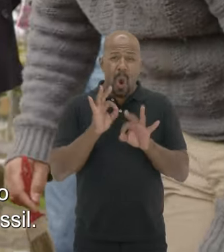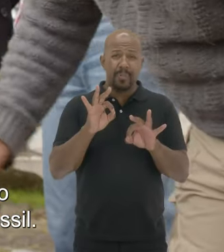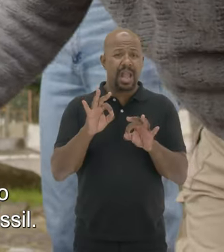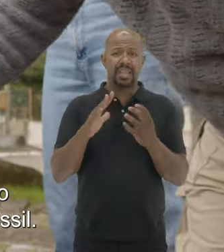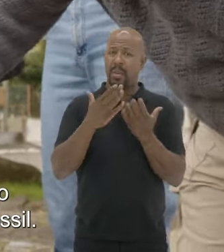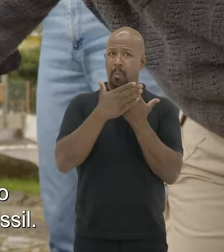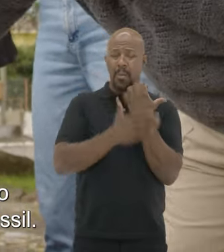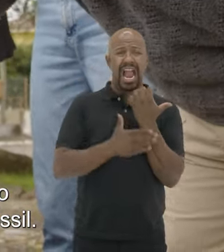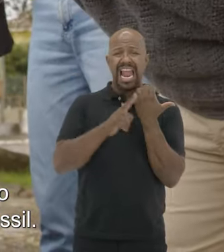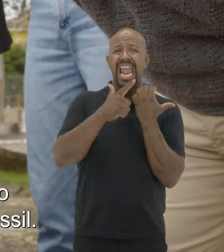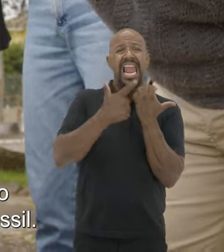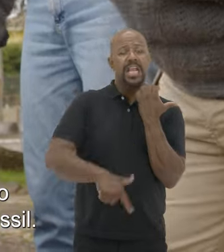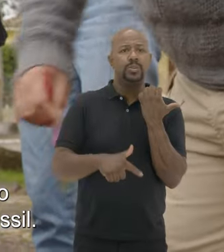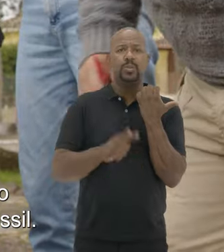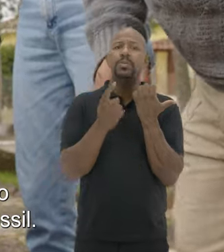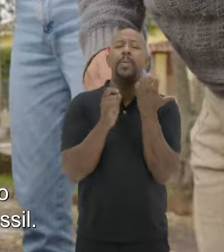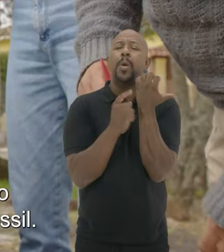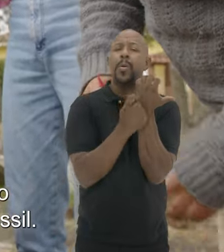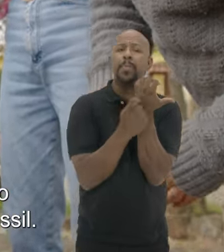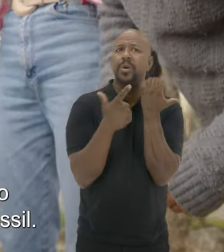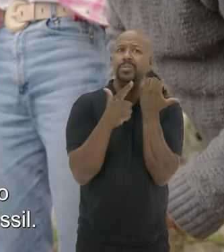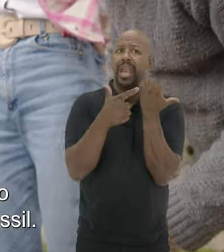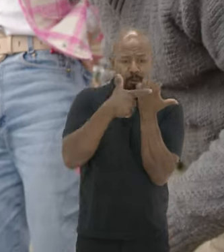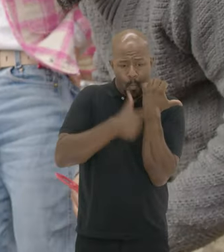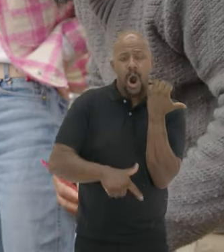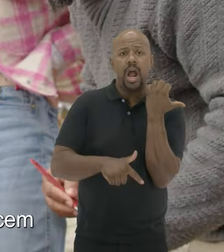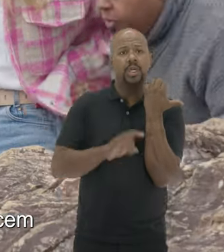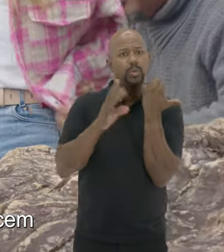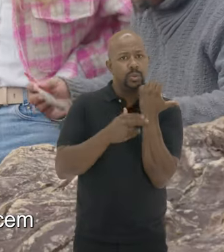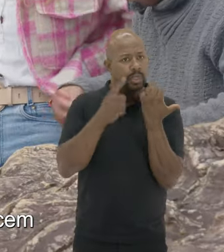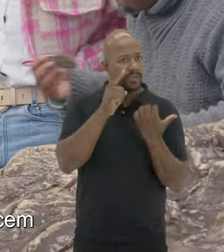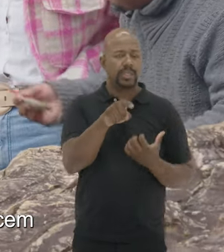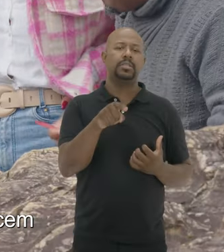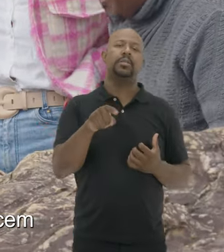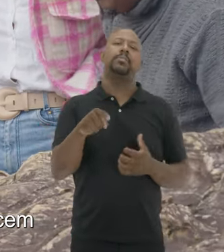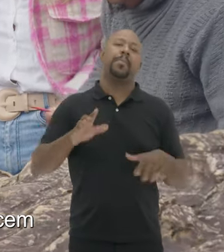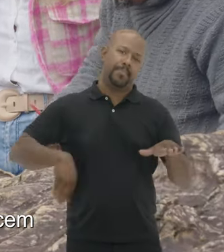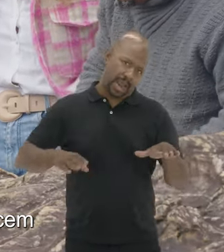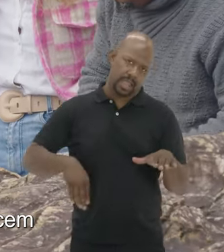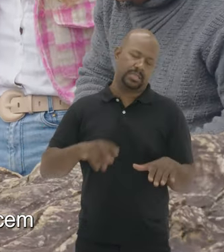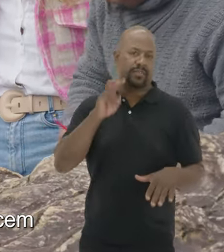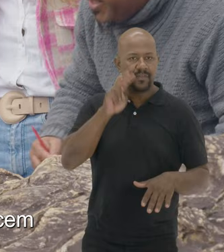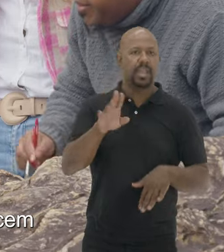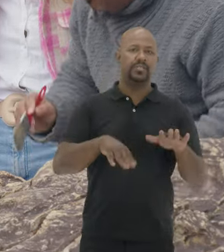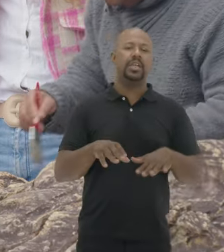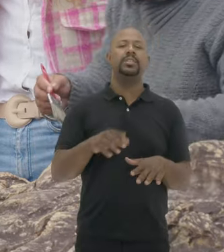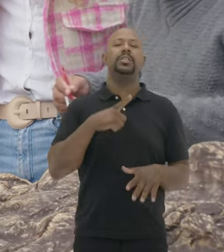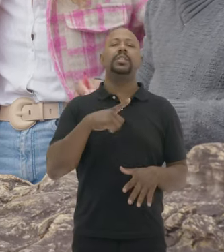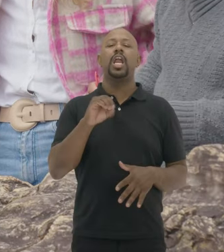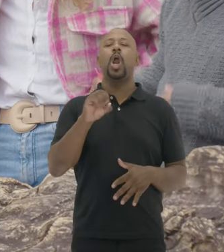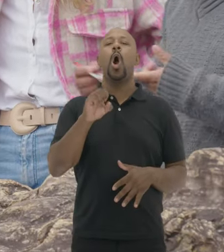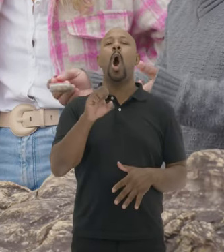foi tão completo Que preencheu toda a porosidade do fóssil quando vocês andarem por exemplo numa praia Vocês vão ver que aparece